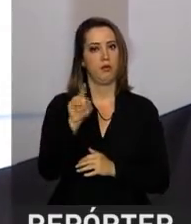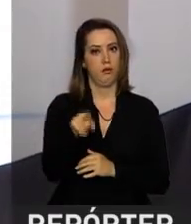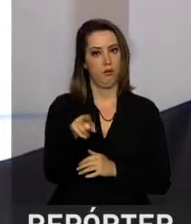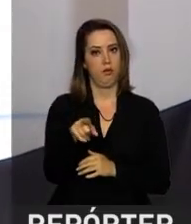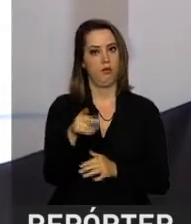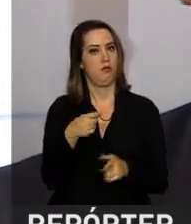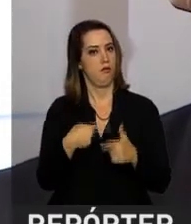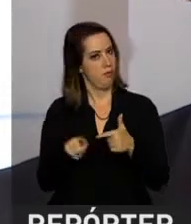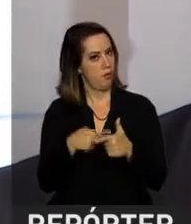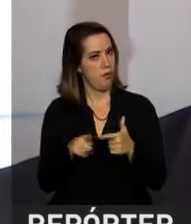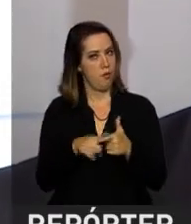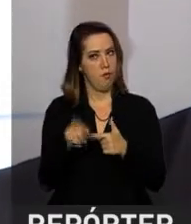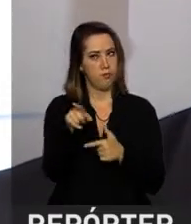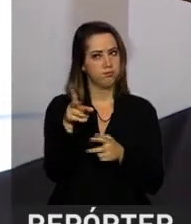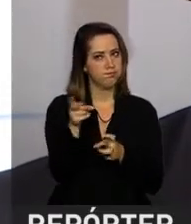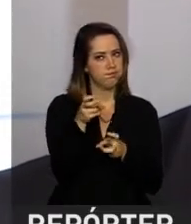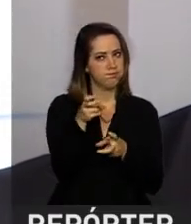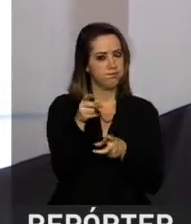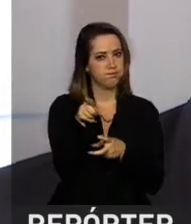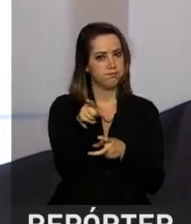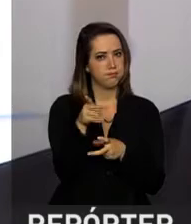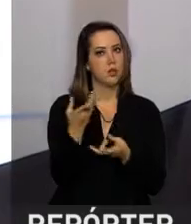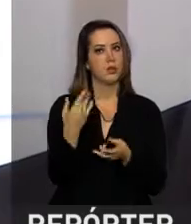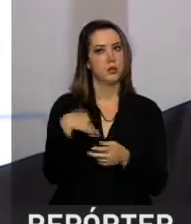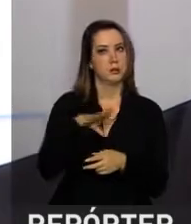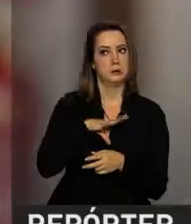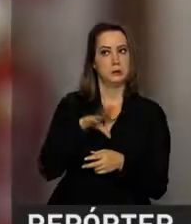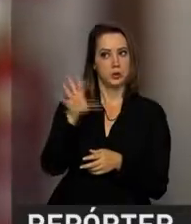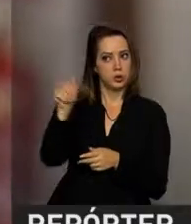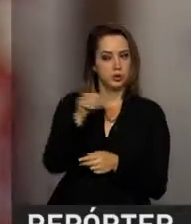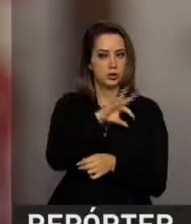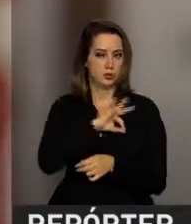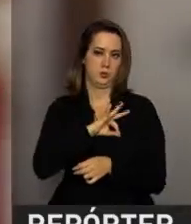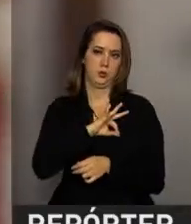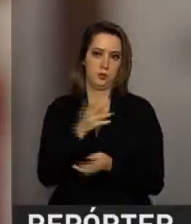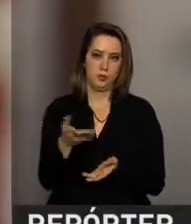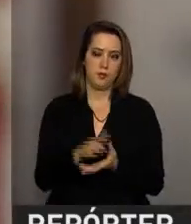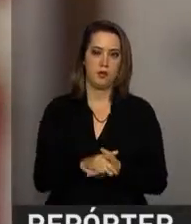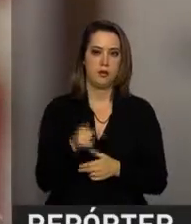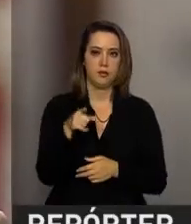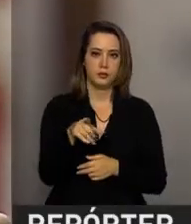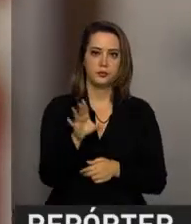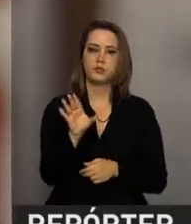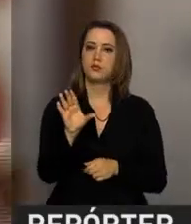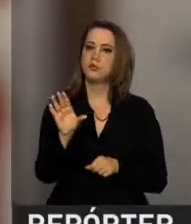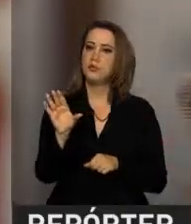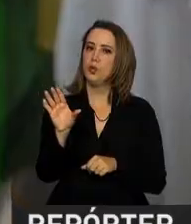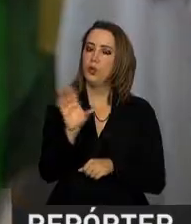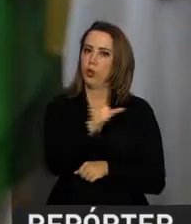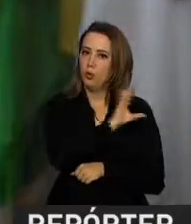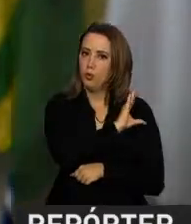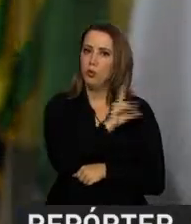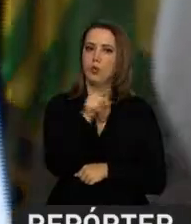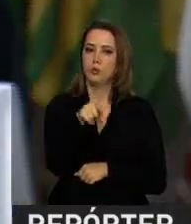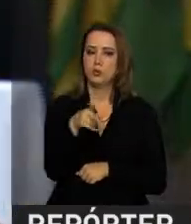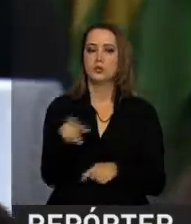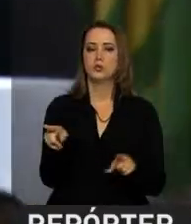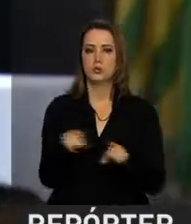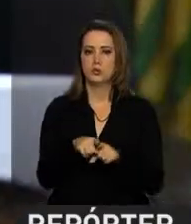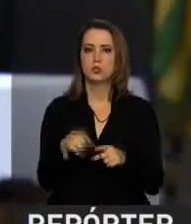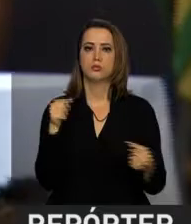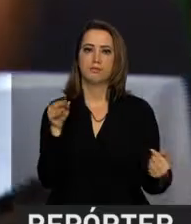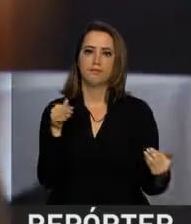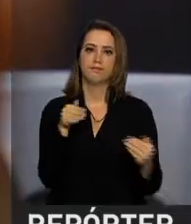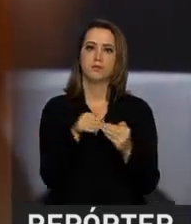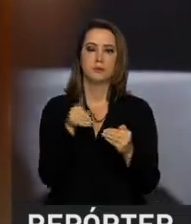suspeito quando é algo que chama bastante atenção a gente aciona a polícia o coordenador da agência brasileira de inteligência concorda que a atenção